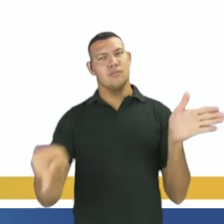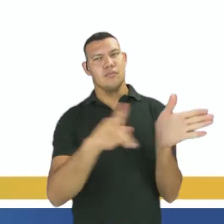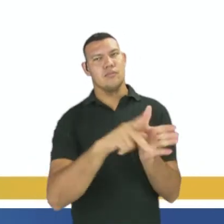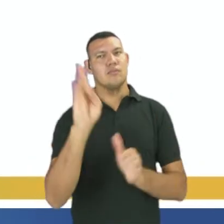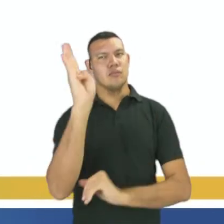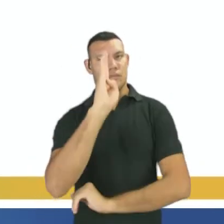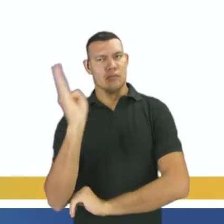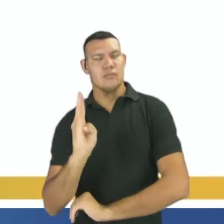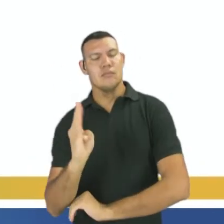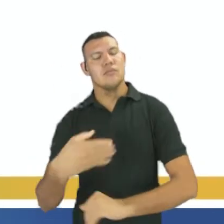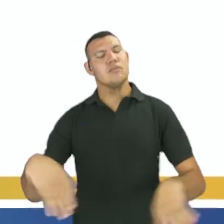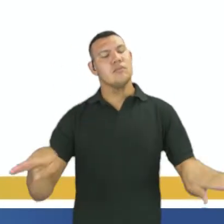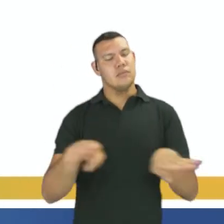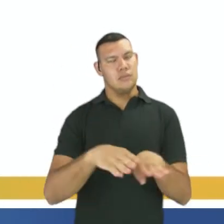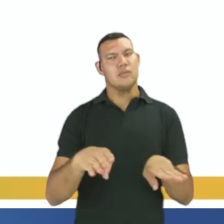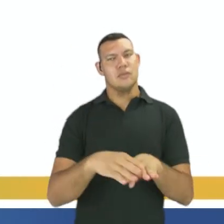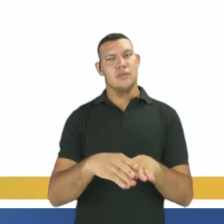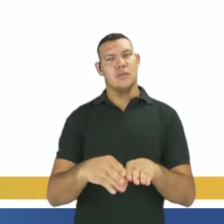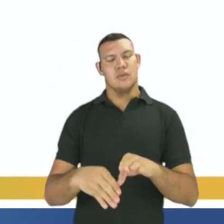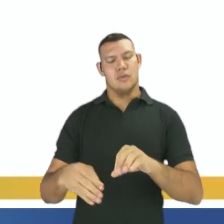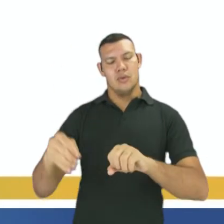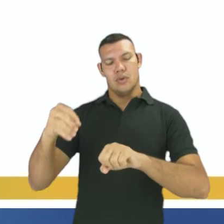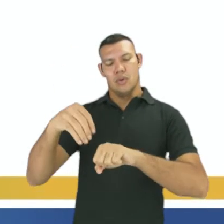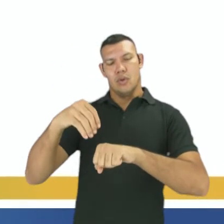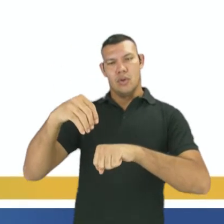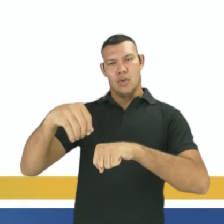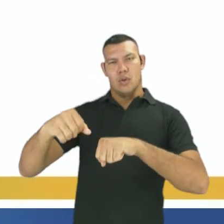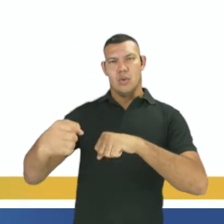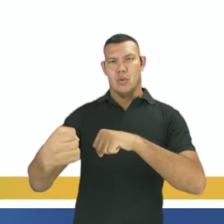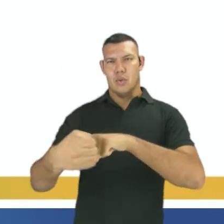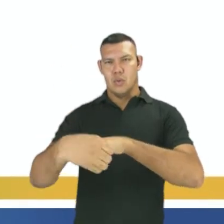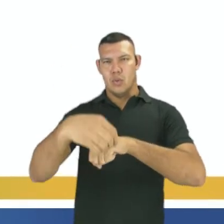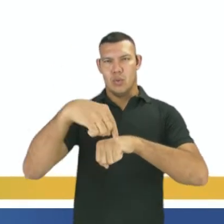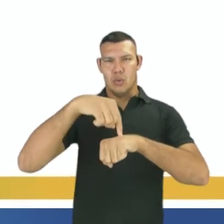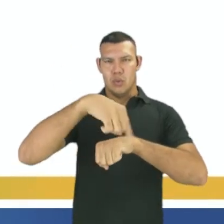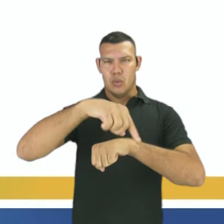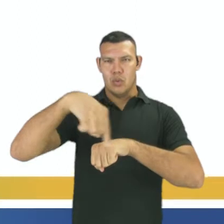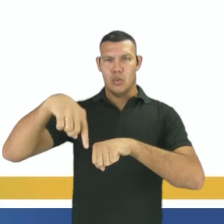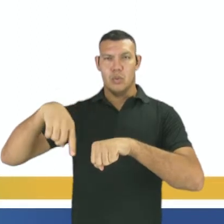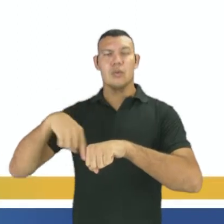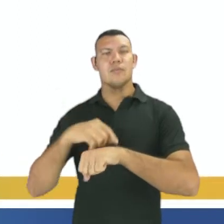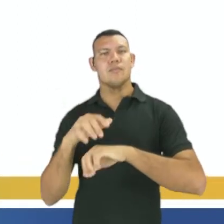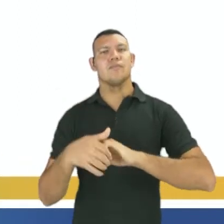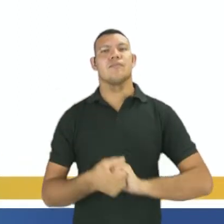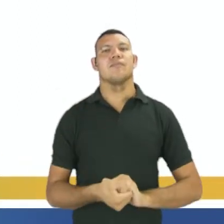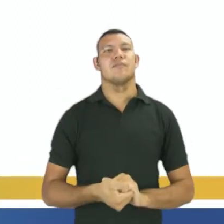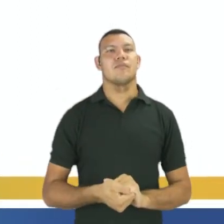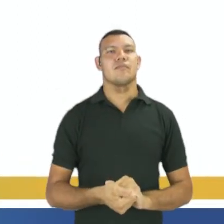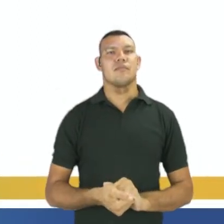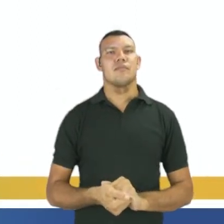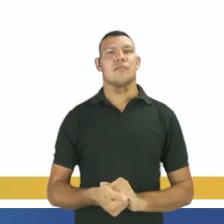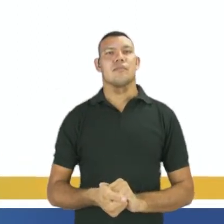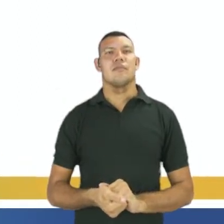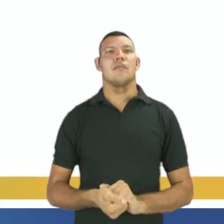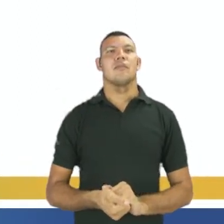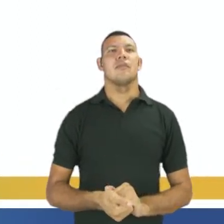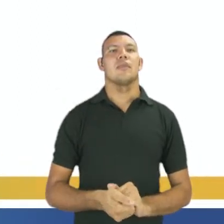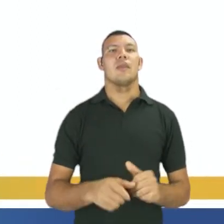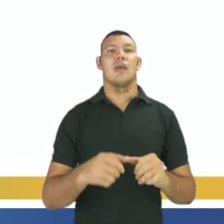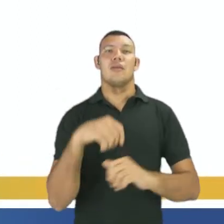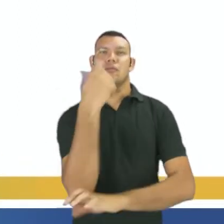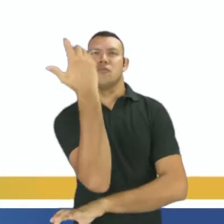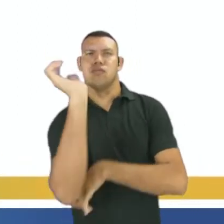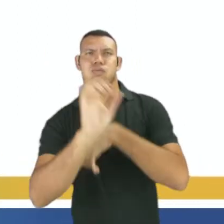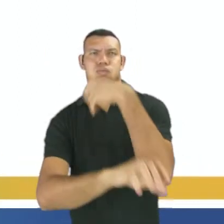brasileiro como como ele abrange alguns países sul-americanos suas principais características se nos floresta tropical Equatorial